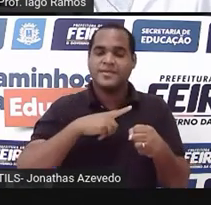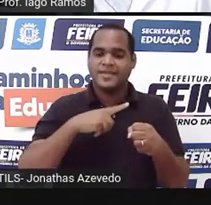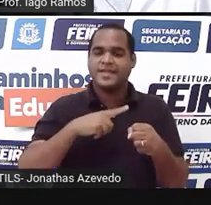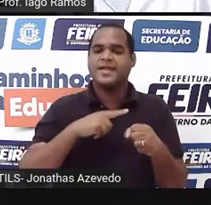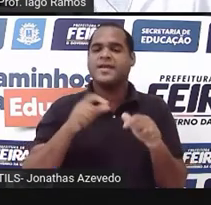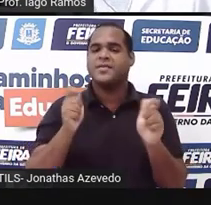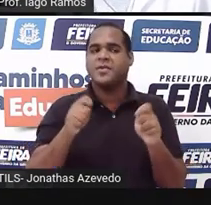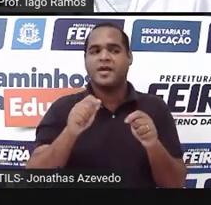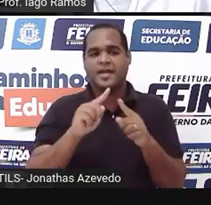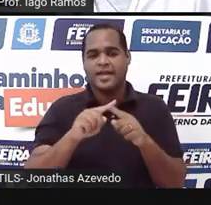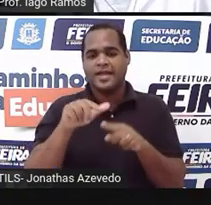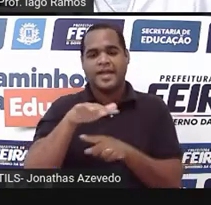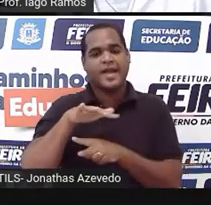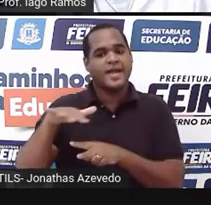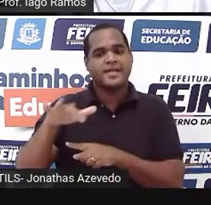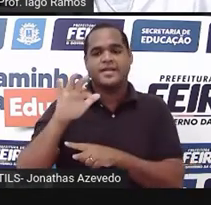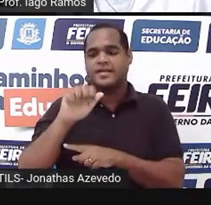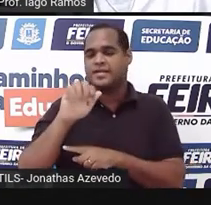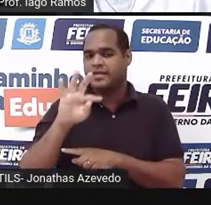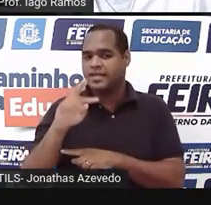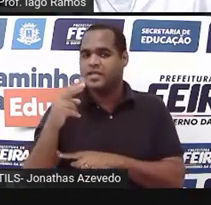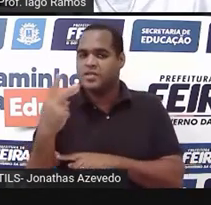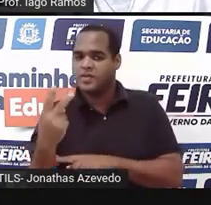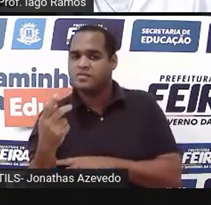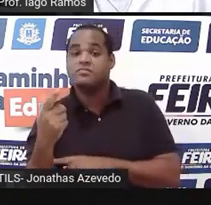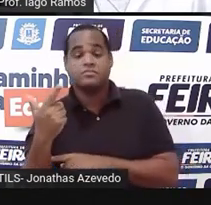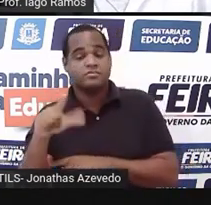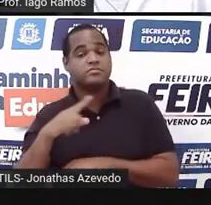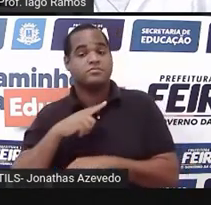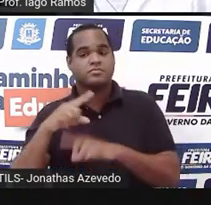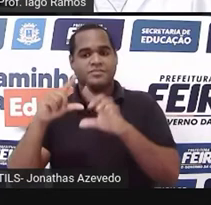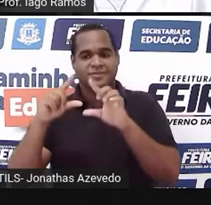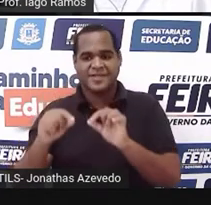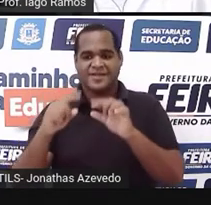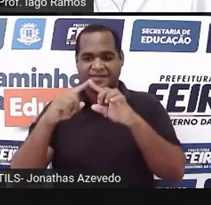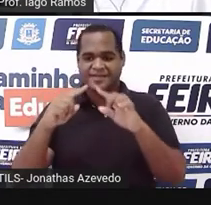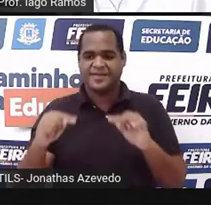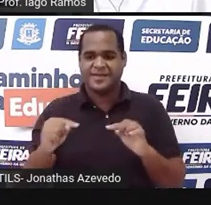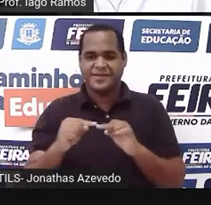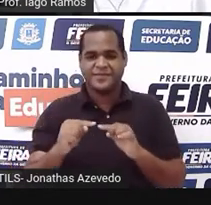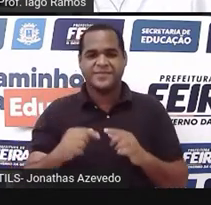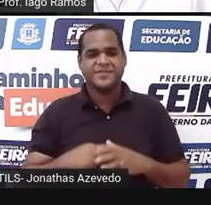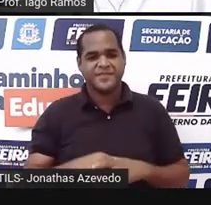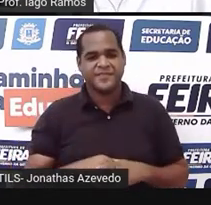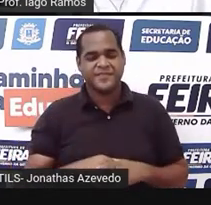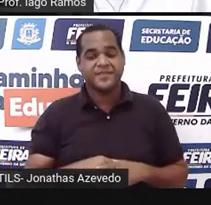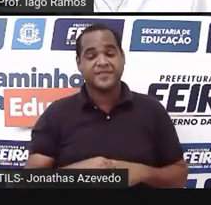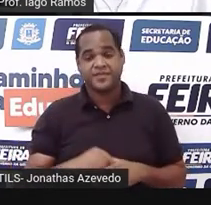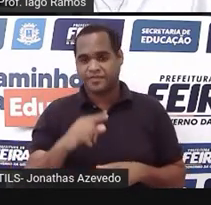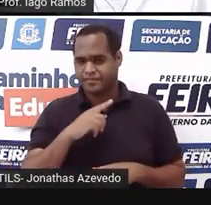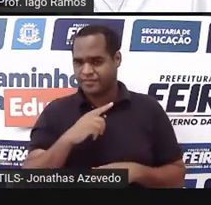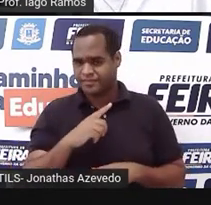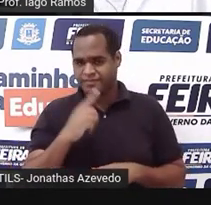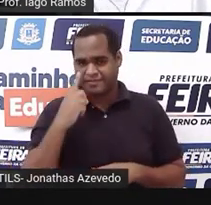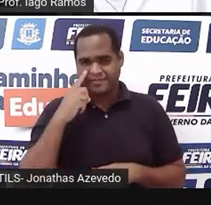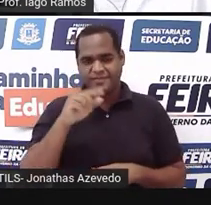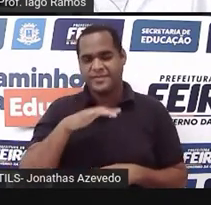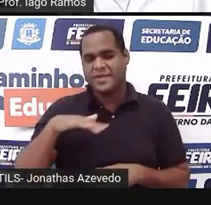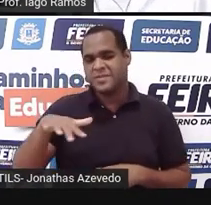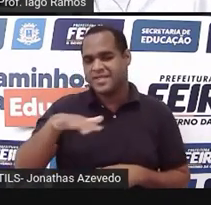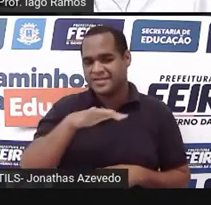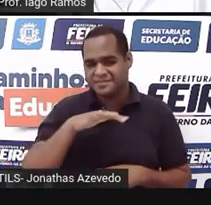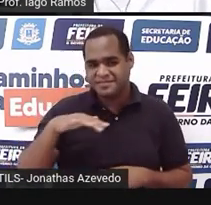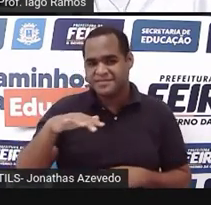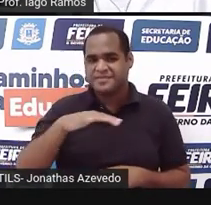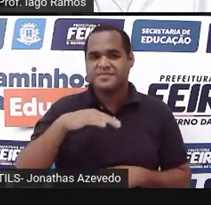passos para achar a área do triângulo dois o triângulo Menorzinho vou pegar a base dele tá